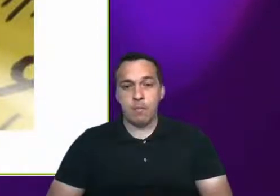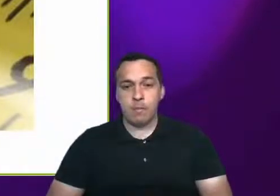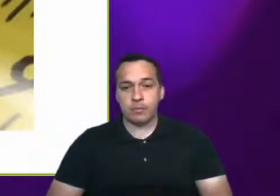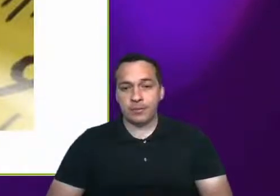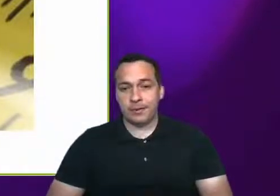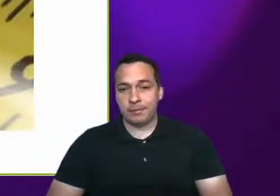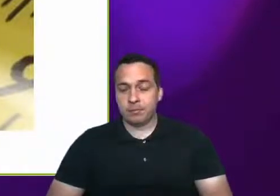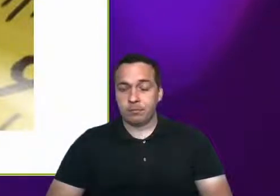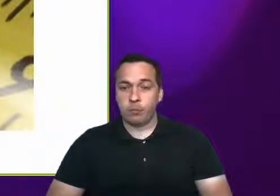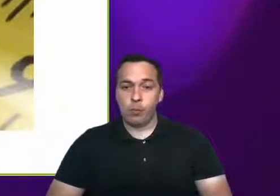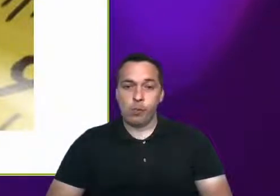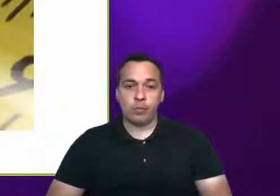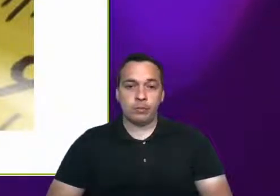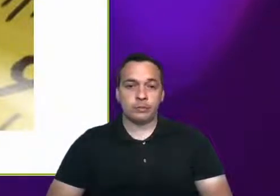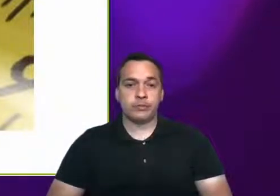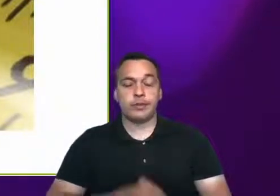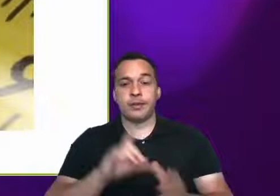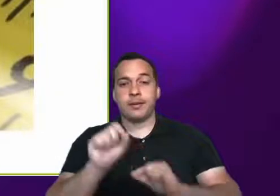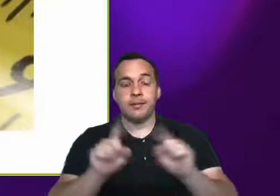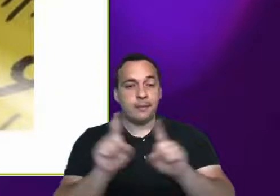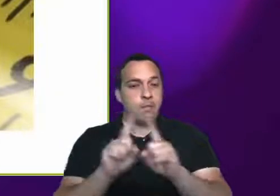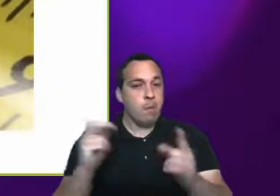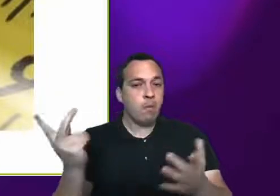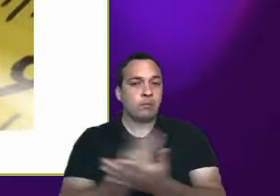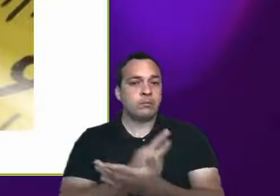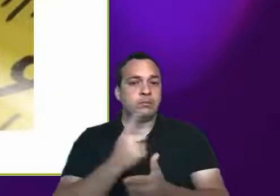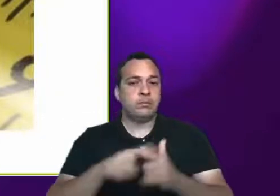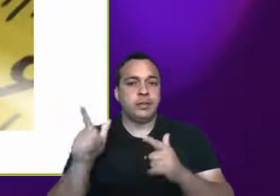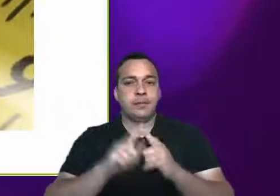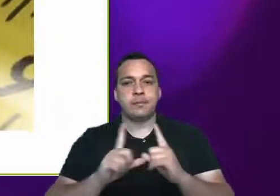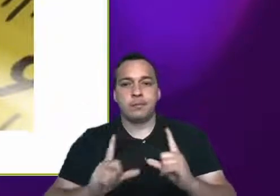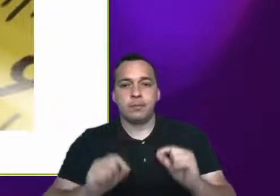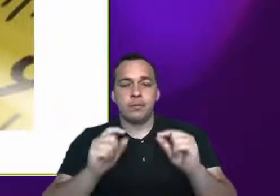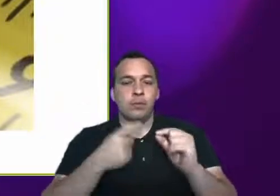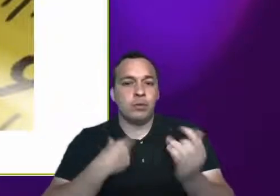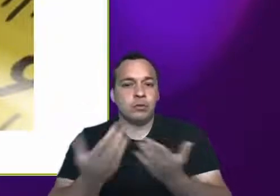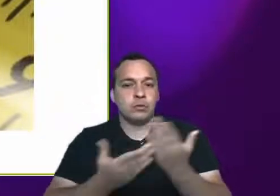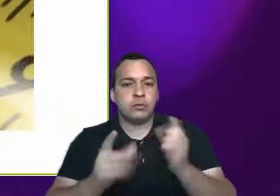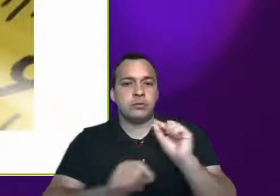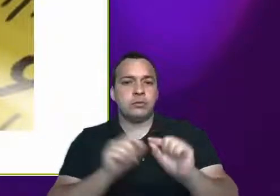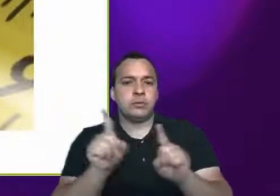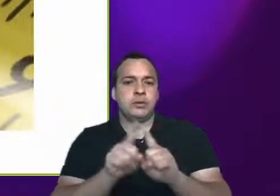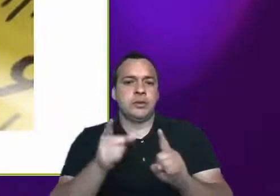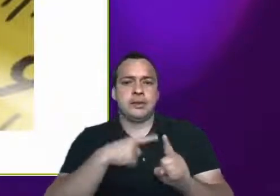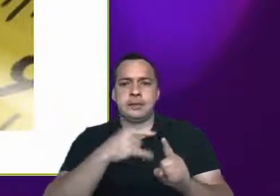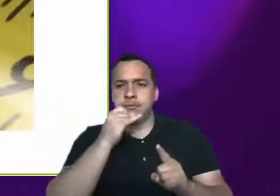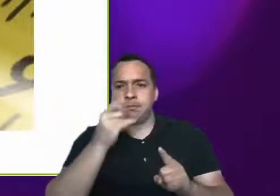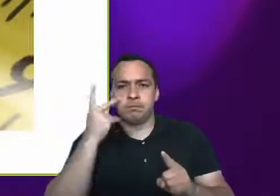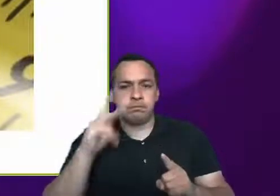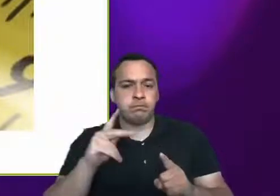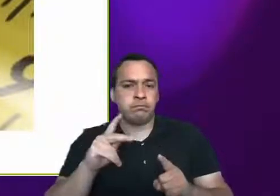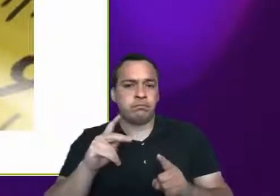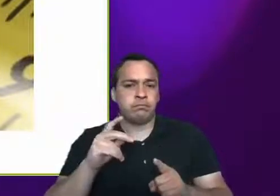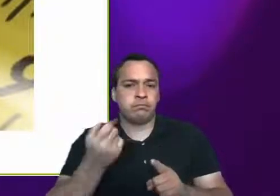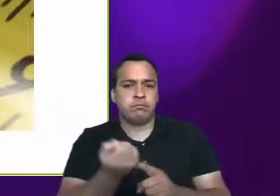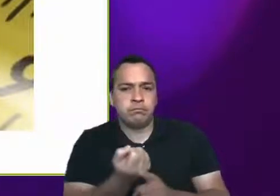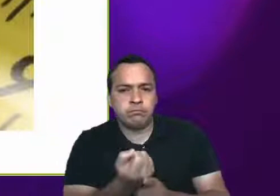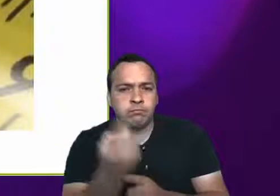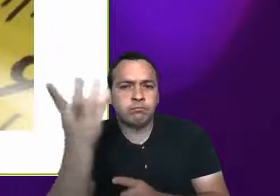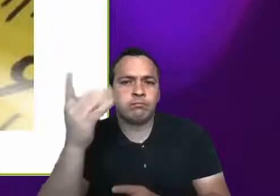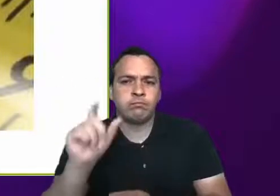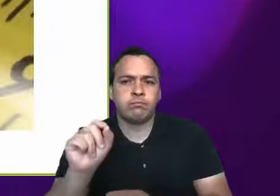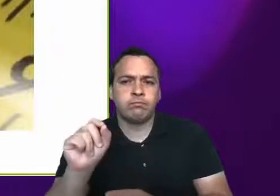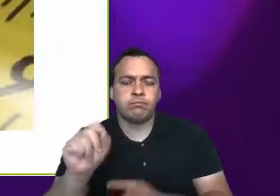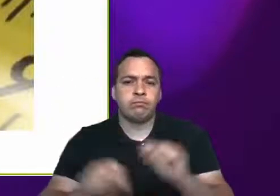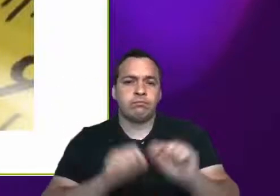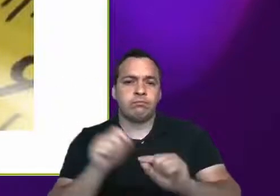tempo e também aqueles que têm que ver com a doença em si. Tem a ver com o tratamento, com a biologia do tumor, com